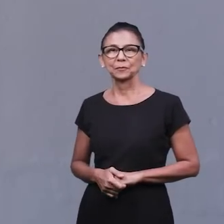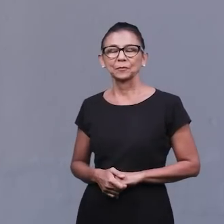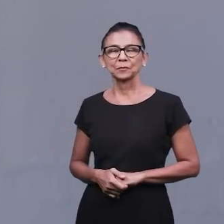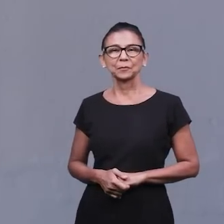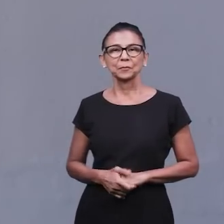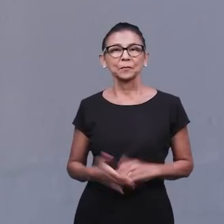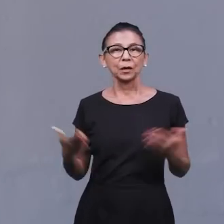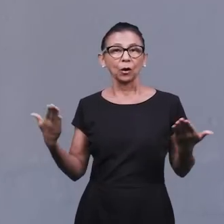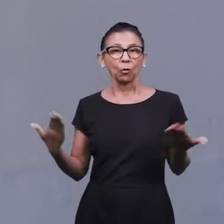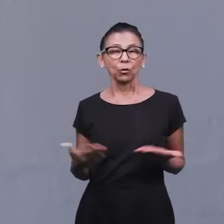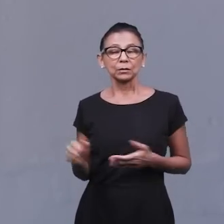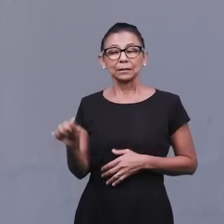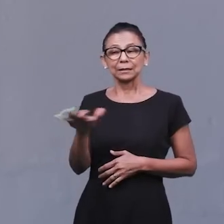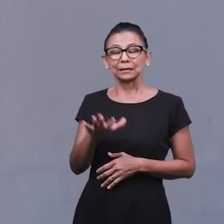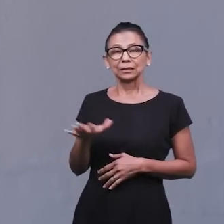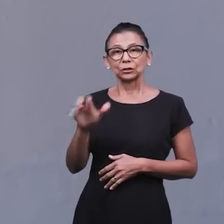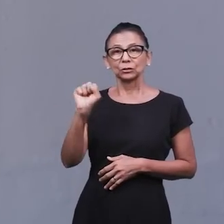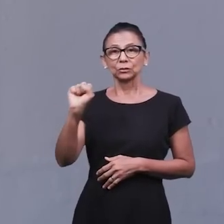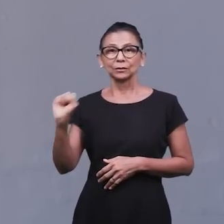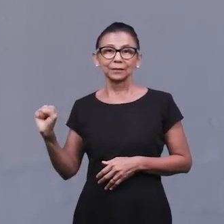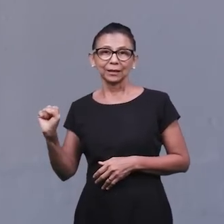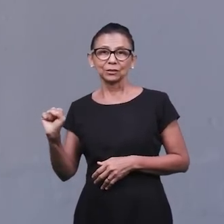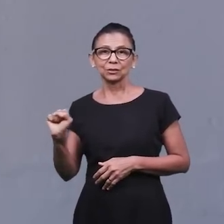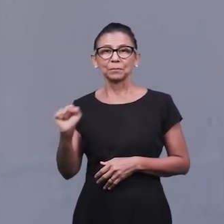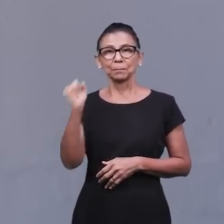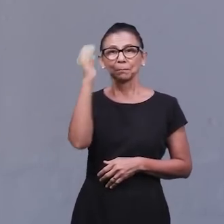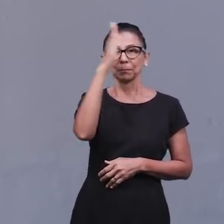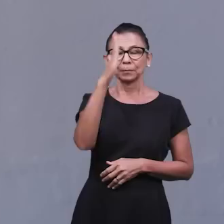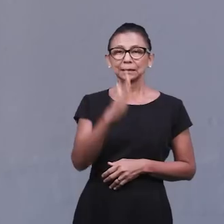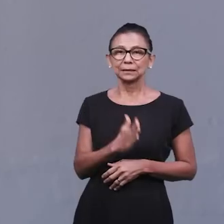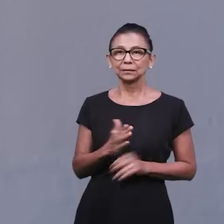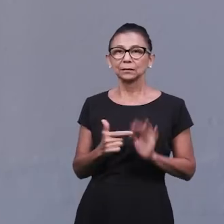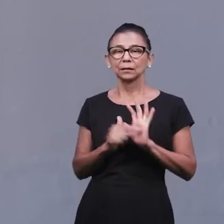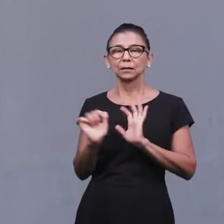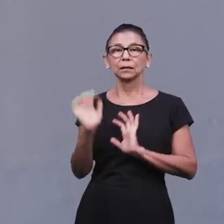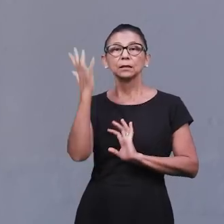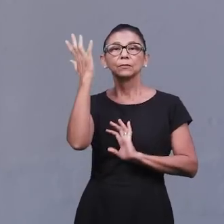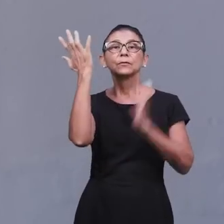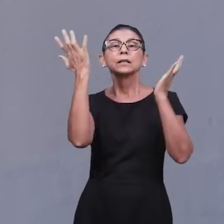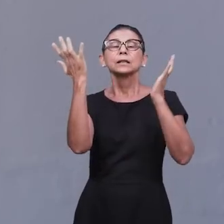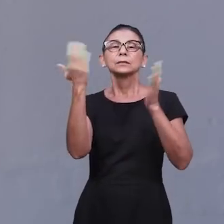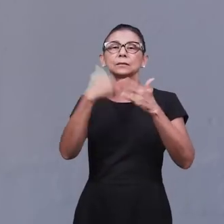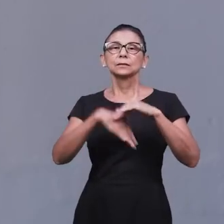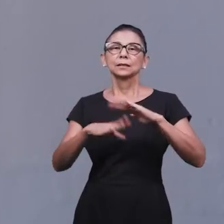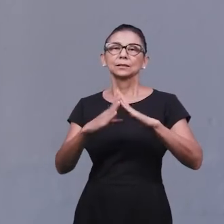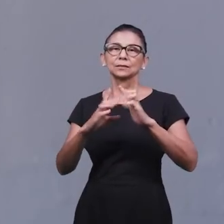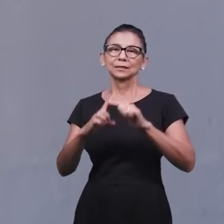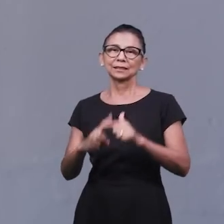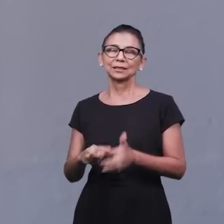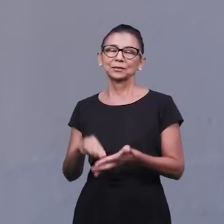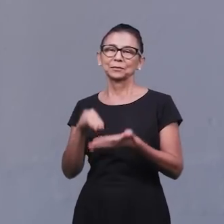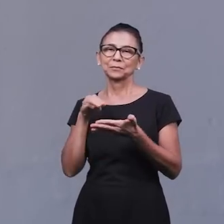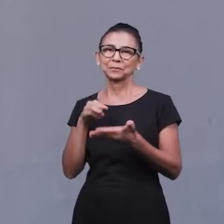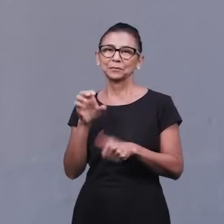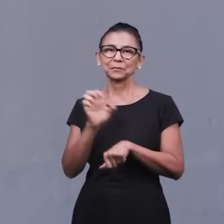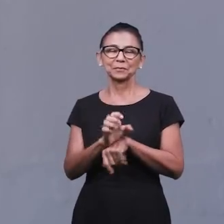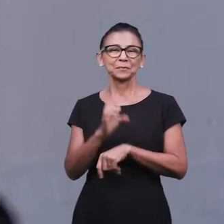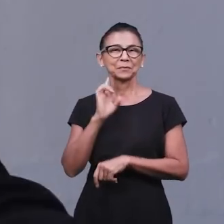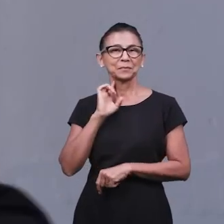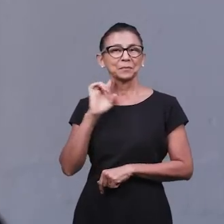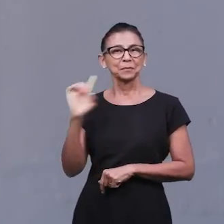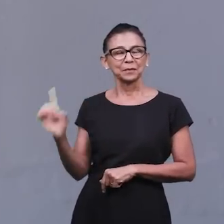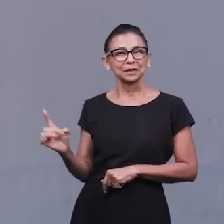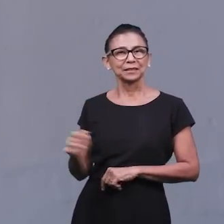aqui no Sudeste do país, onde vamos trazer os eventos que ocorreram nas nossas igrejas no estado de Minas